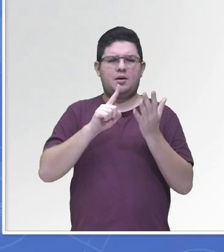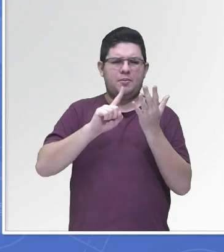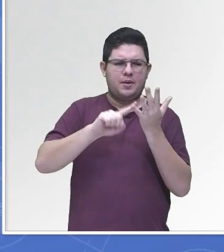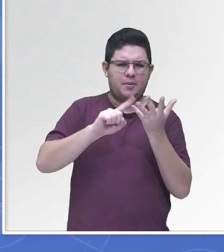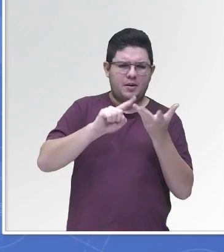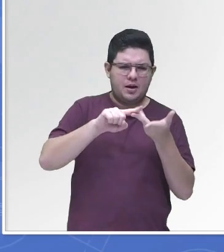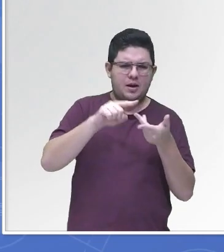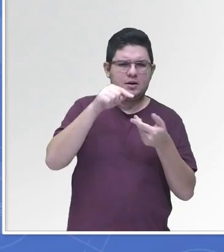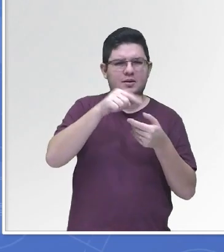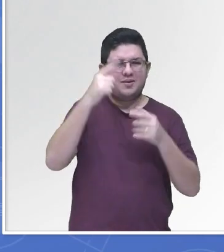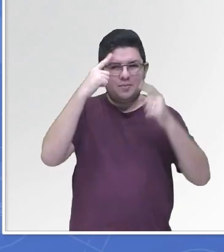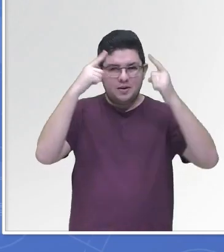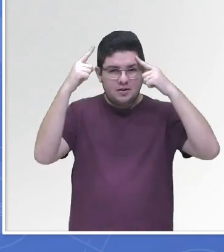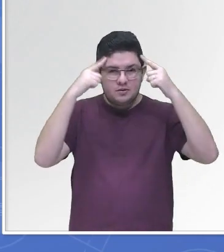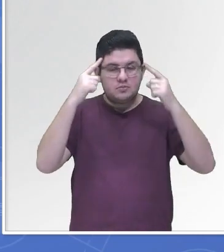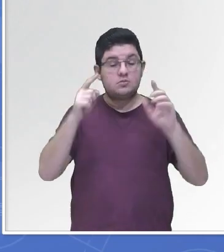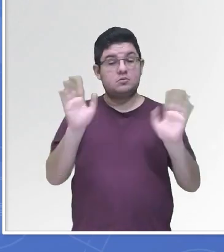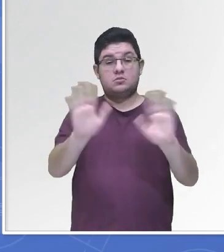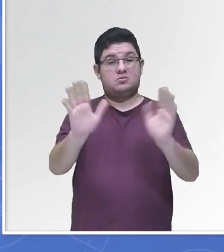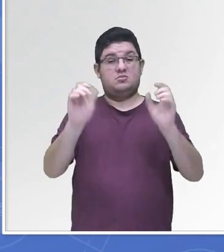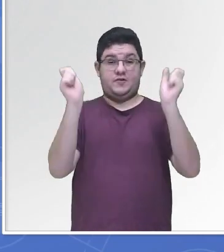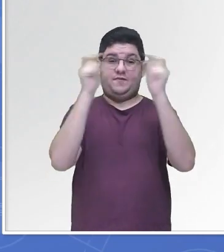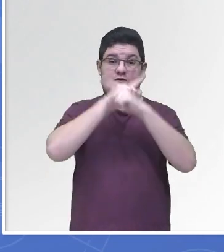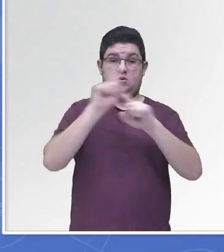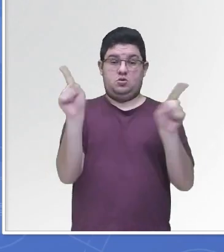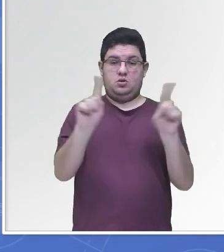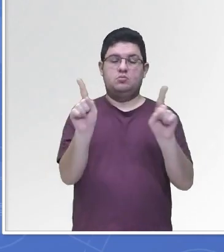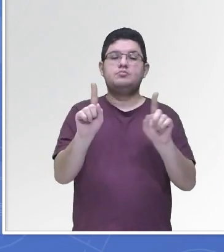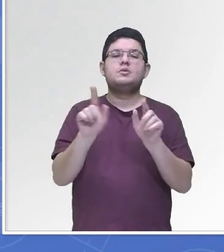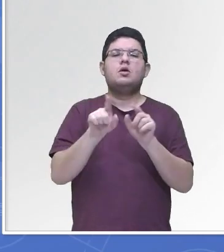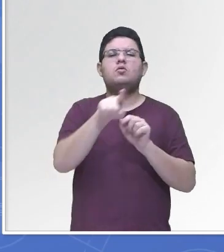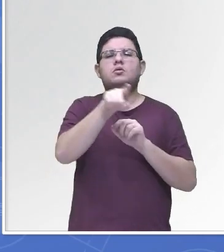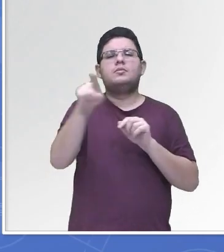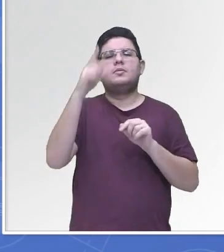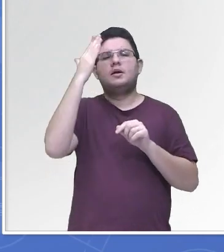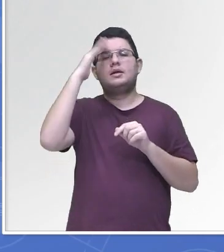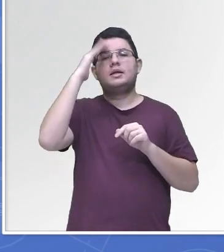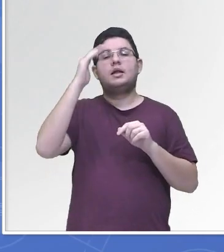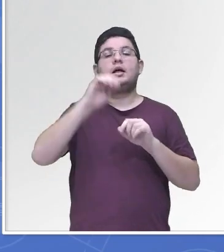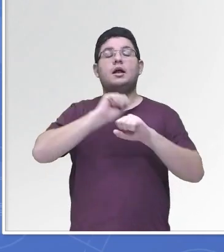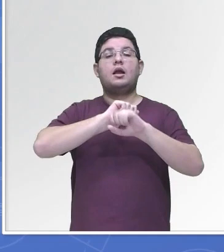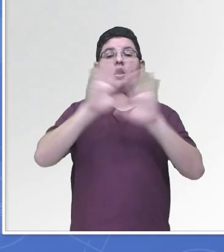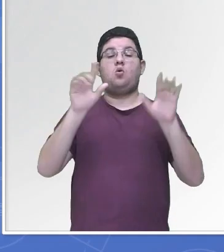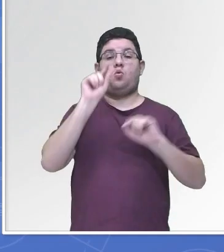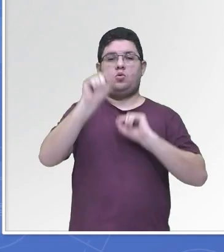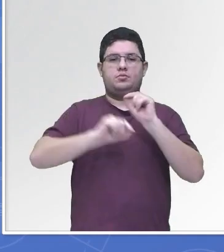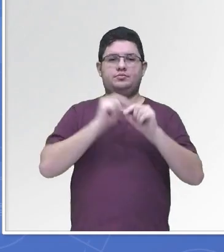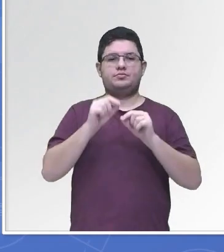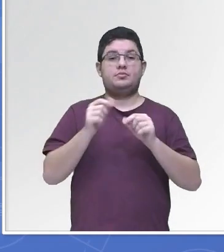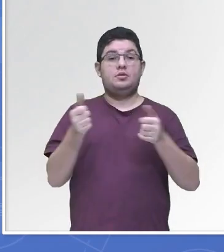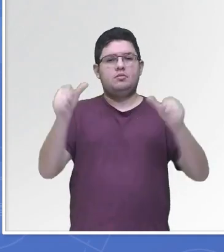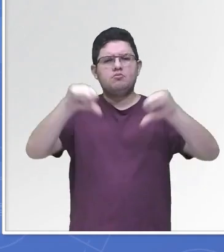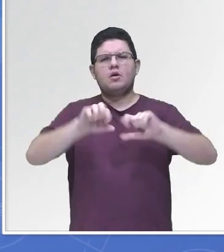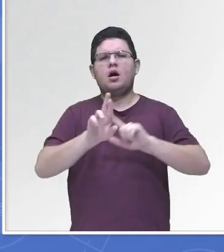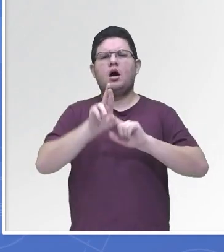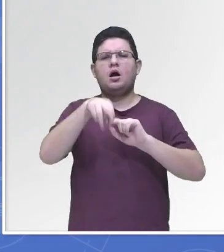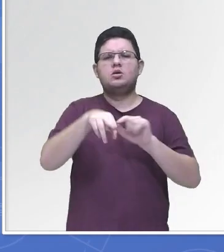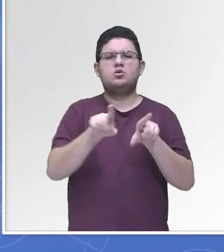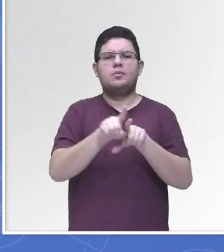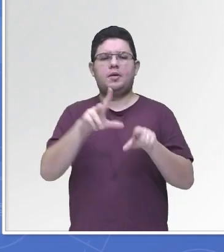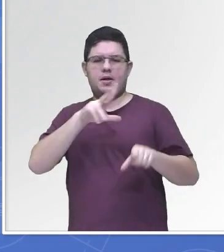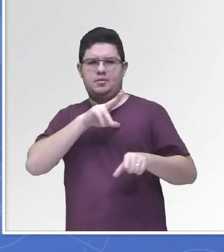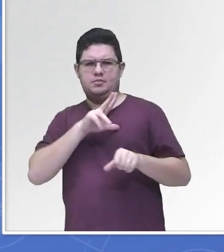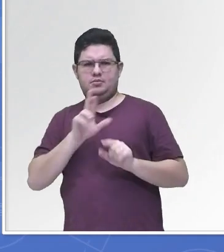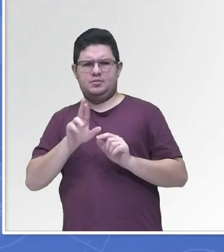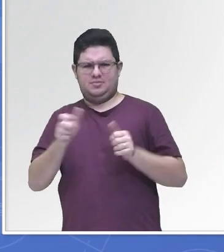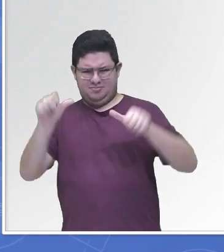Não é complicado. O que vocês têm que entender é o seguinte, quando a gente fala da crise da razão e da subjetividade, vamos entender isso